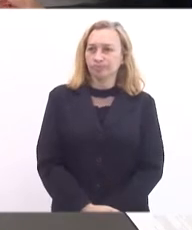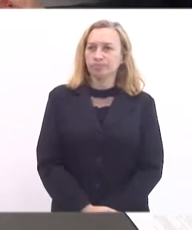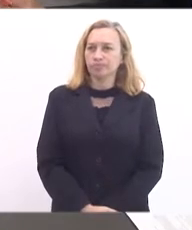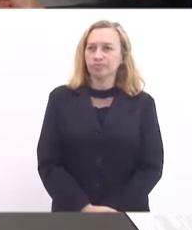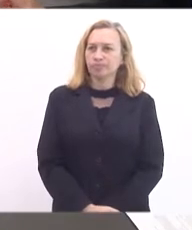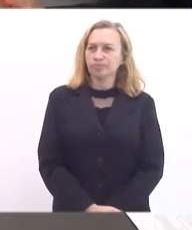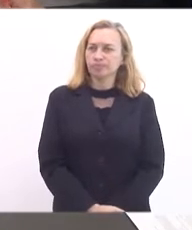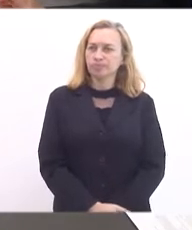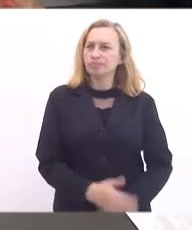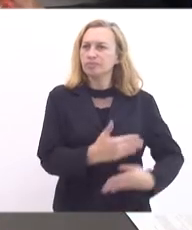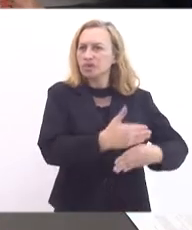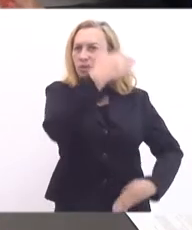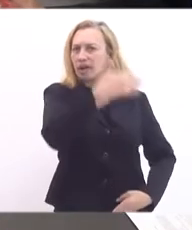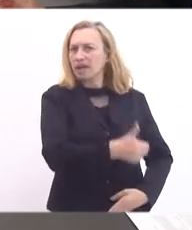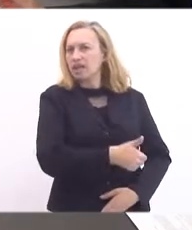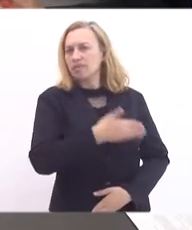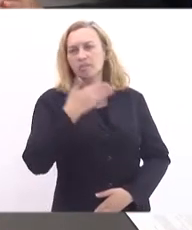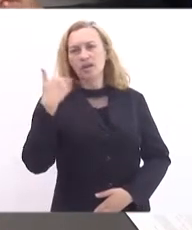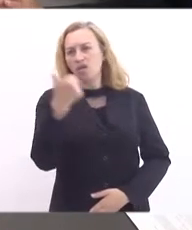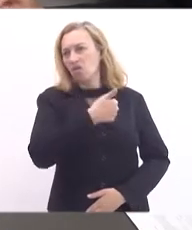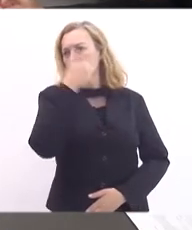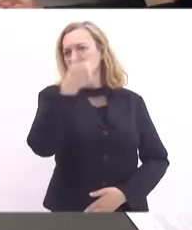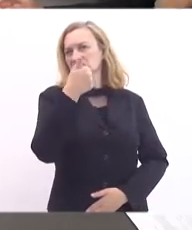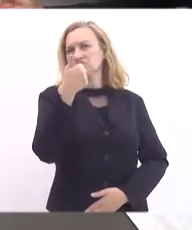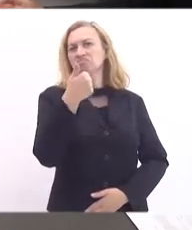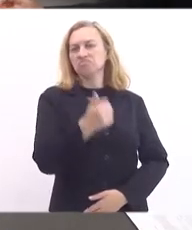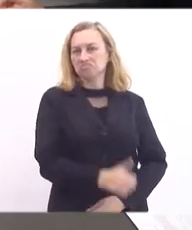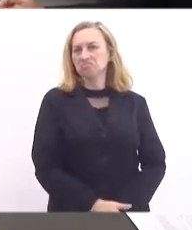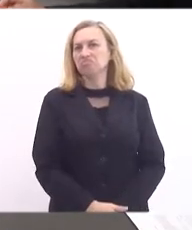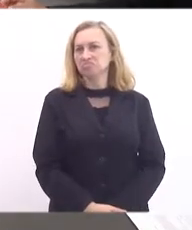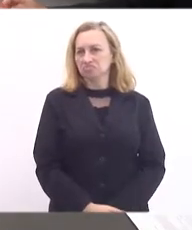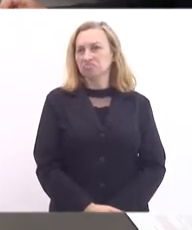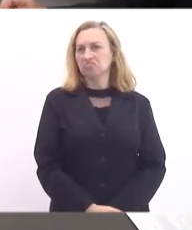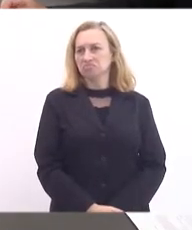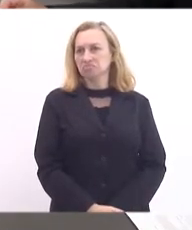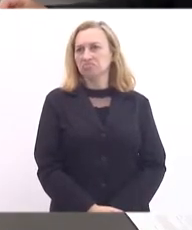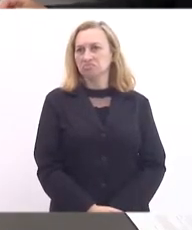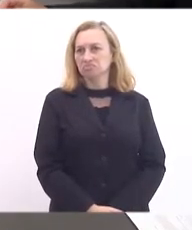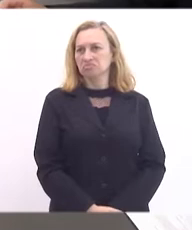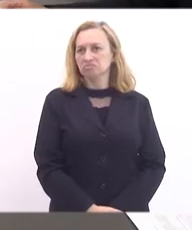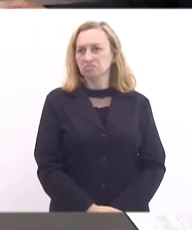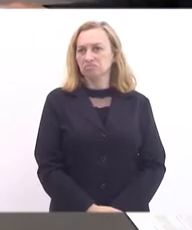essa parede aí é melhor daqui que tava G1